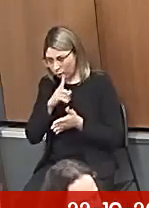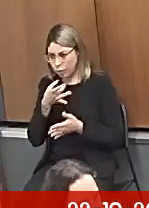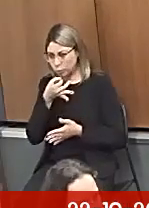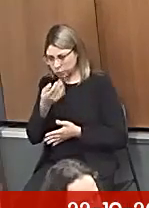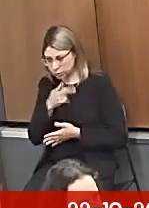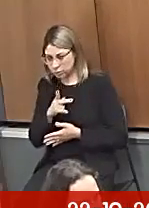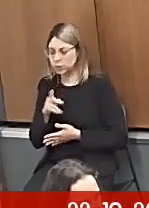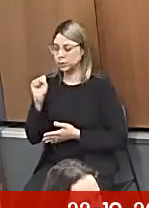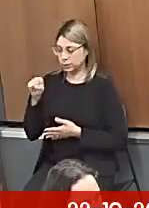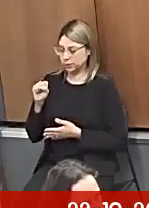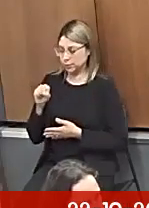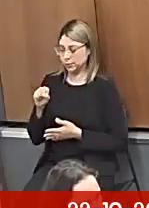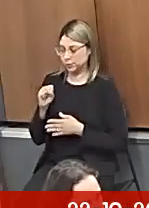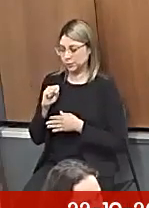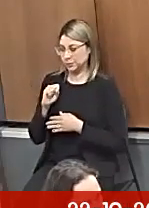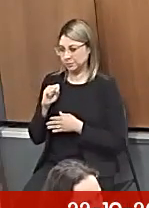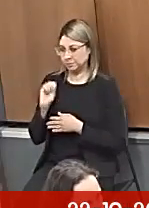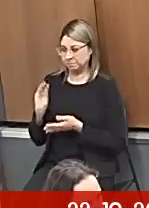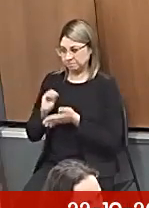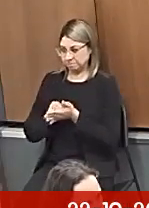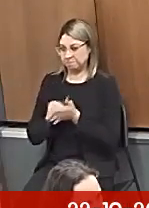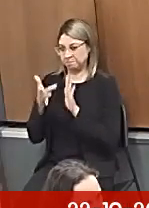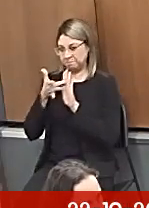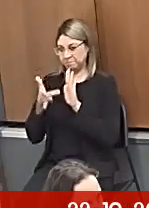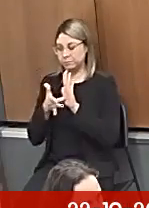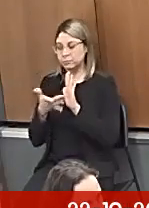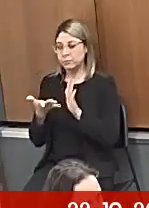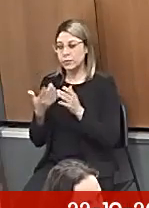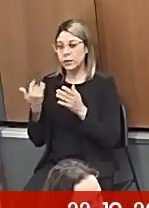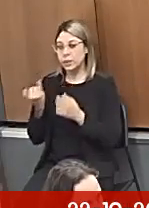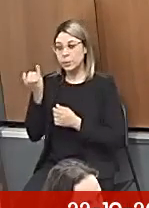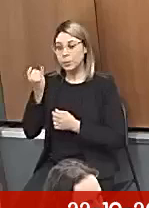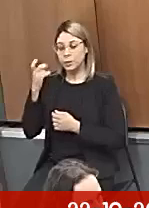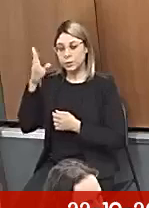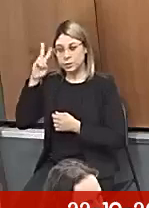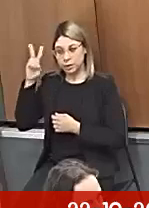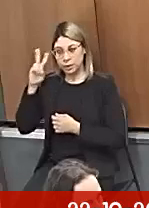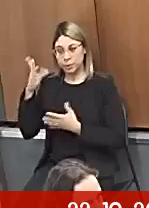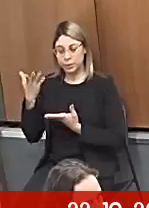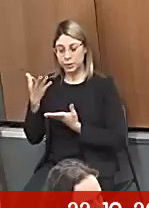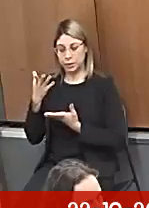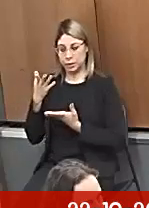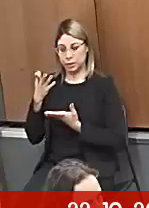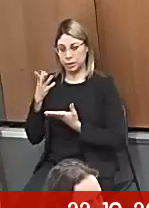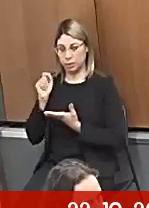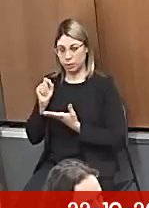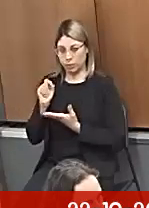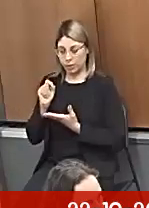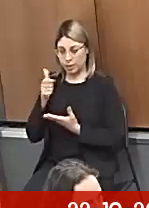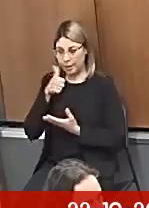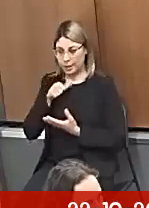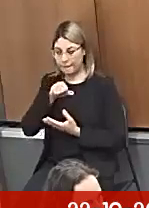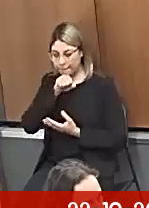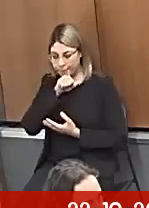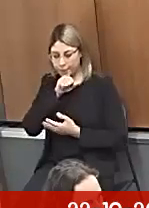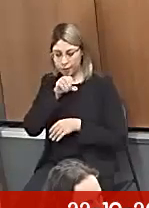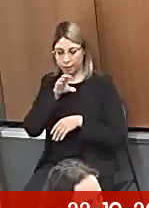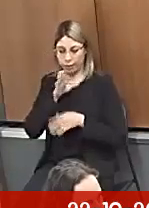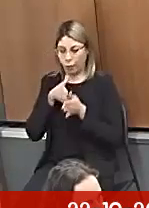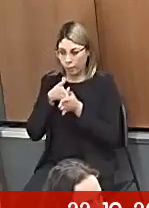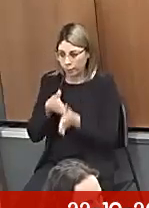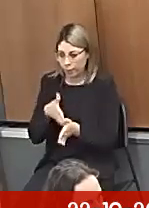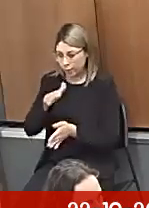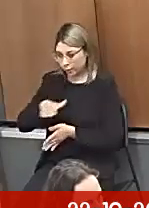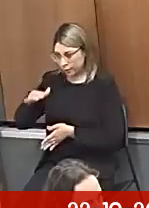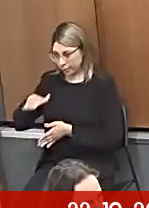ata desde o primeiro momento. É interessante que se lembre que a criança, quando ela... A mãe que está acompanhando essa criança, as mães